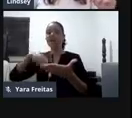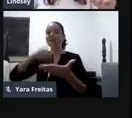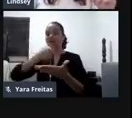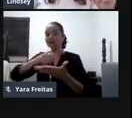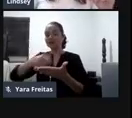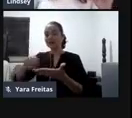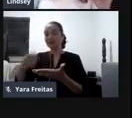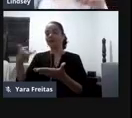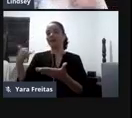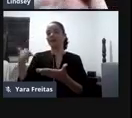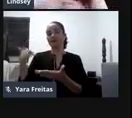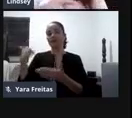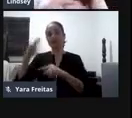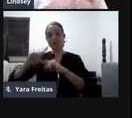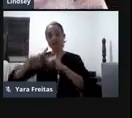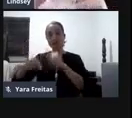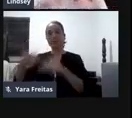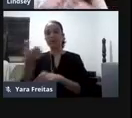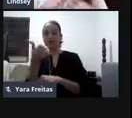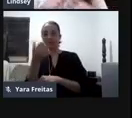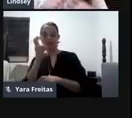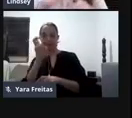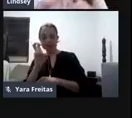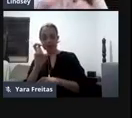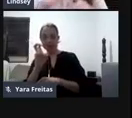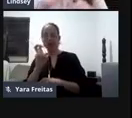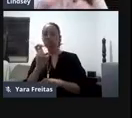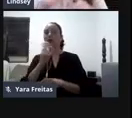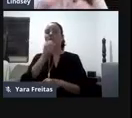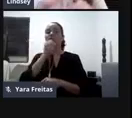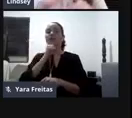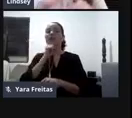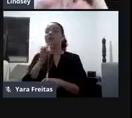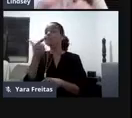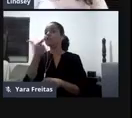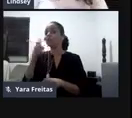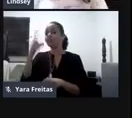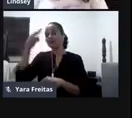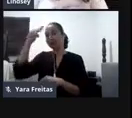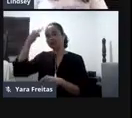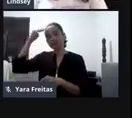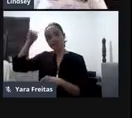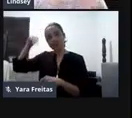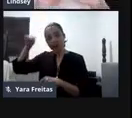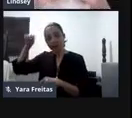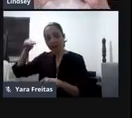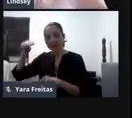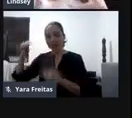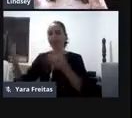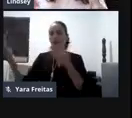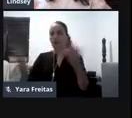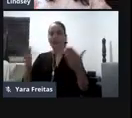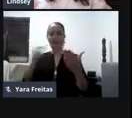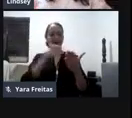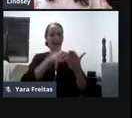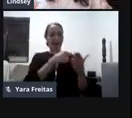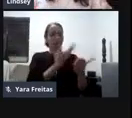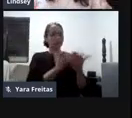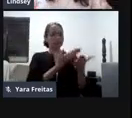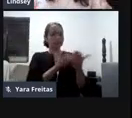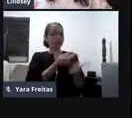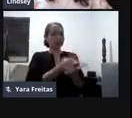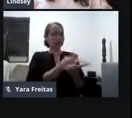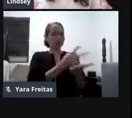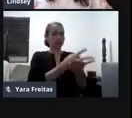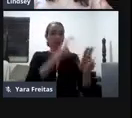menos demência do que aqueles que não foram alfabetizados. Tá? Então, é importante a gente se